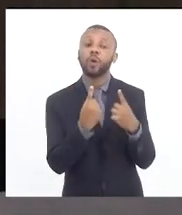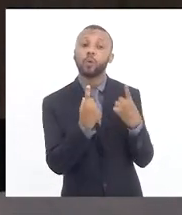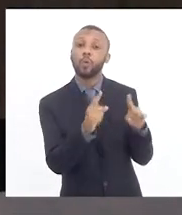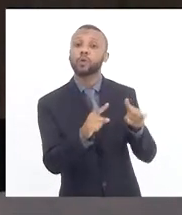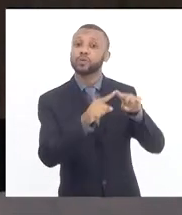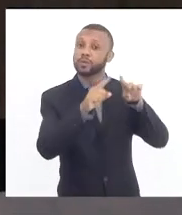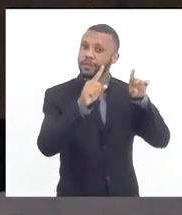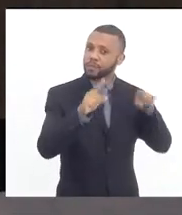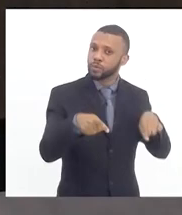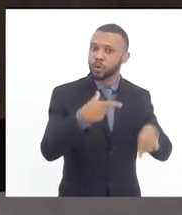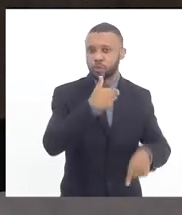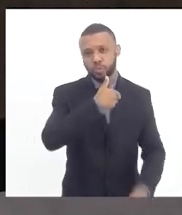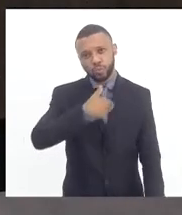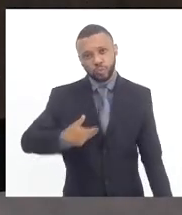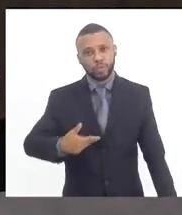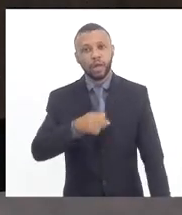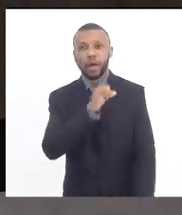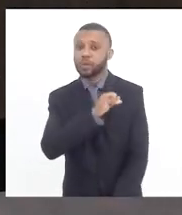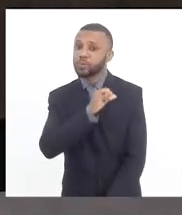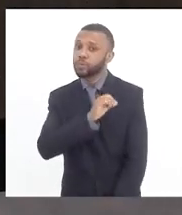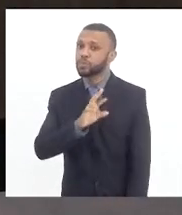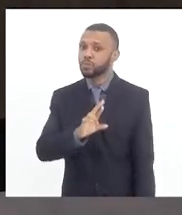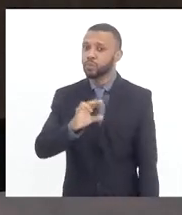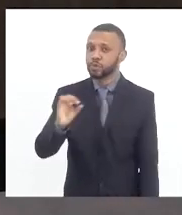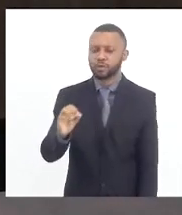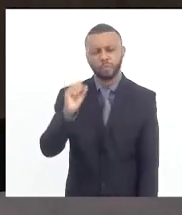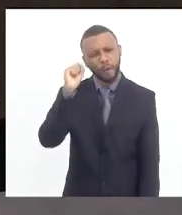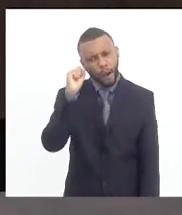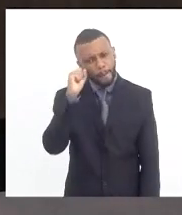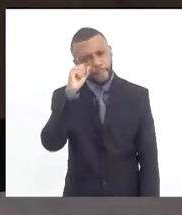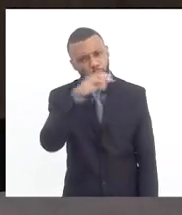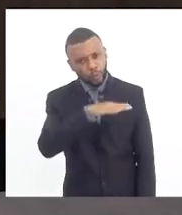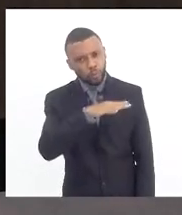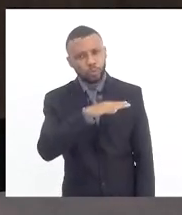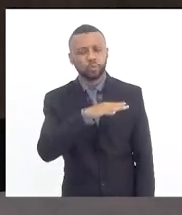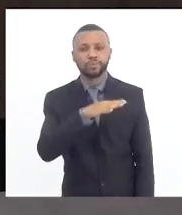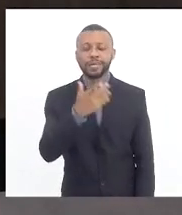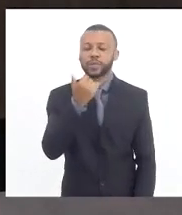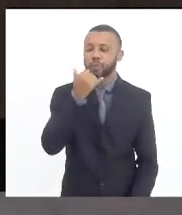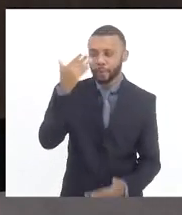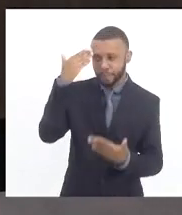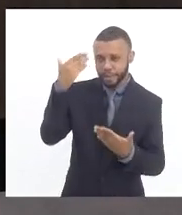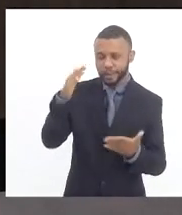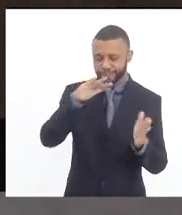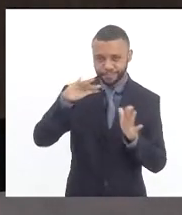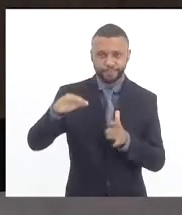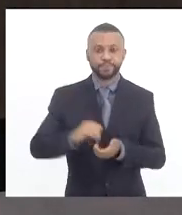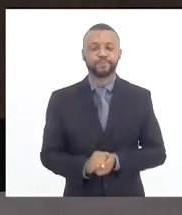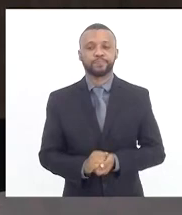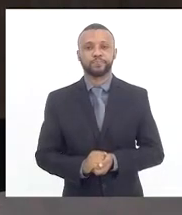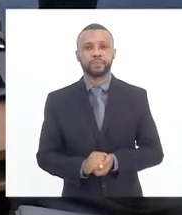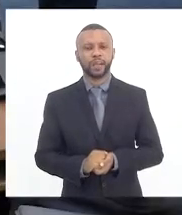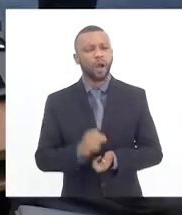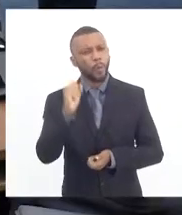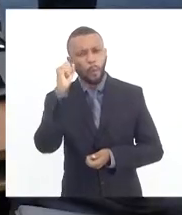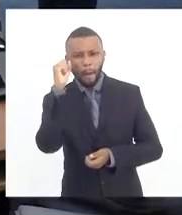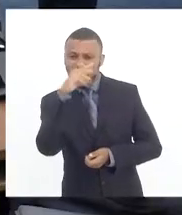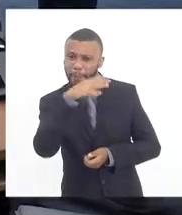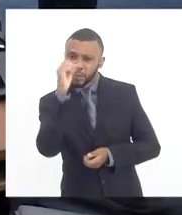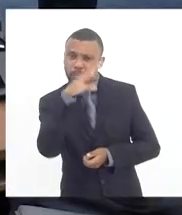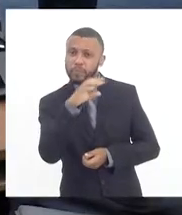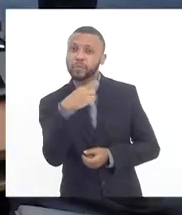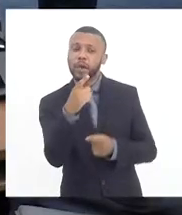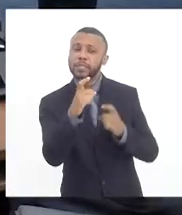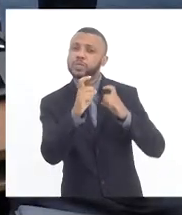servidor do estado do Rio de Janeiro tá é um absurdo que a gente obrigado é um absurdo que a gente discuta